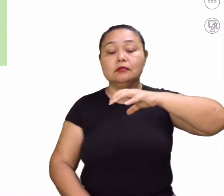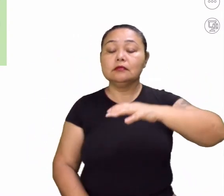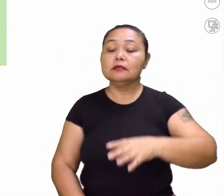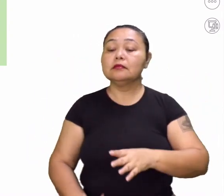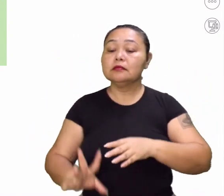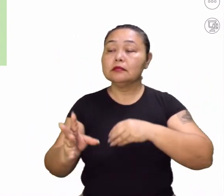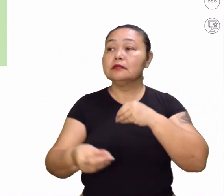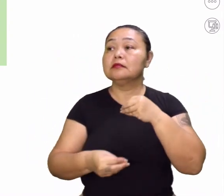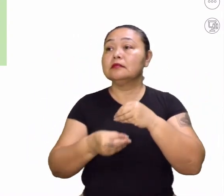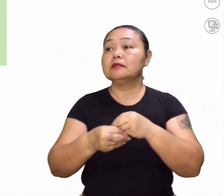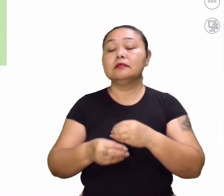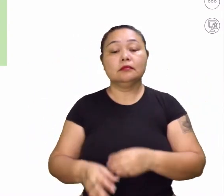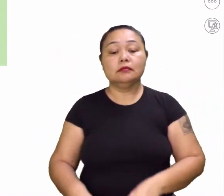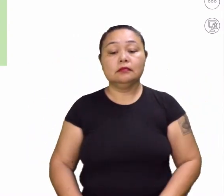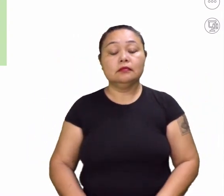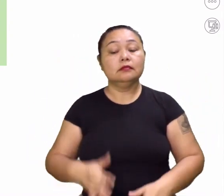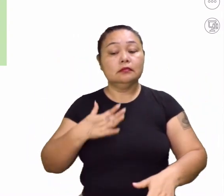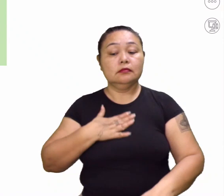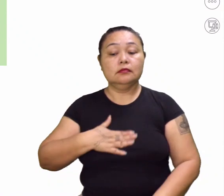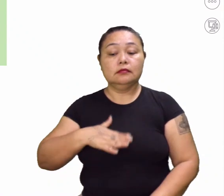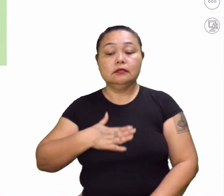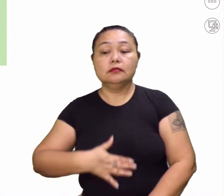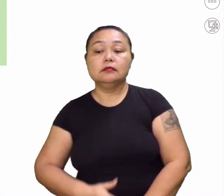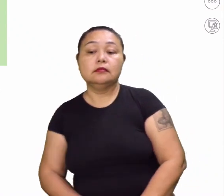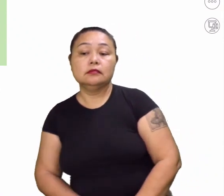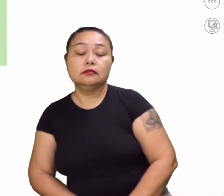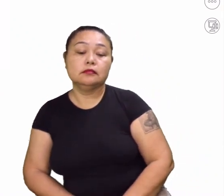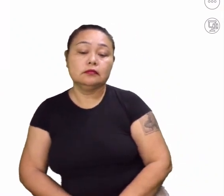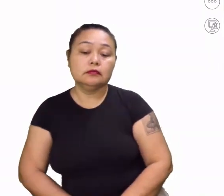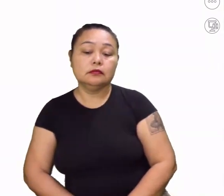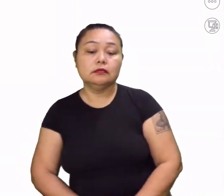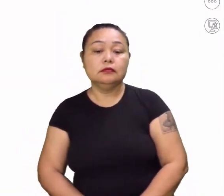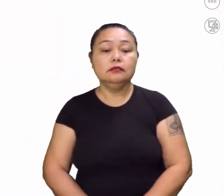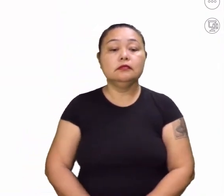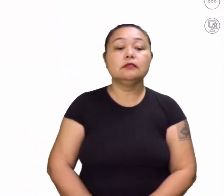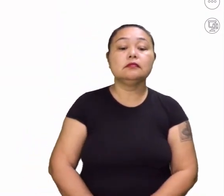Alguma complementação, professor Jorge? Tá tranquilo.